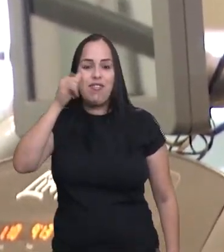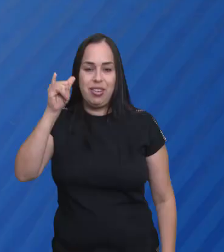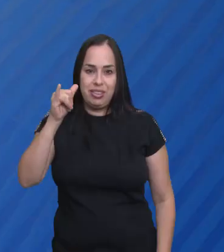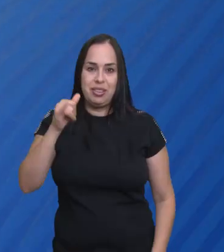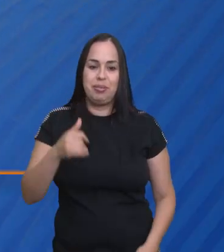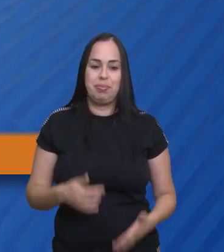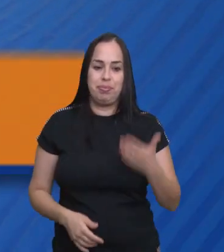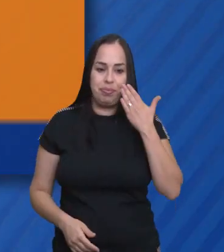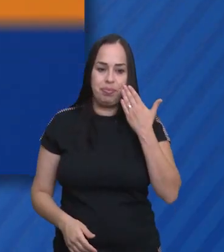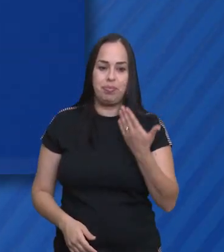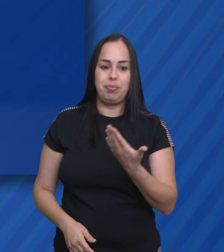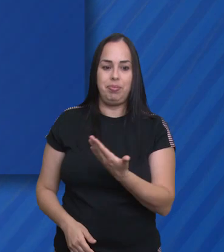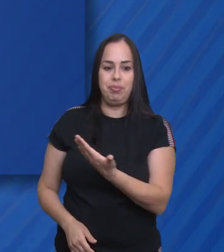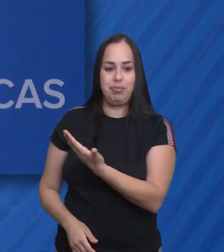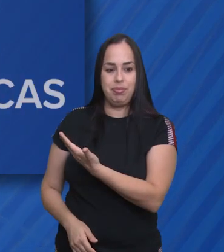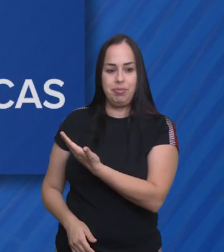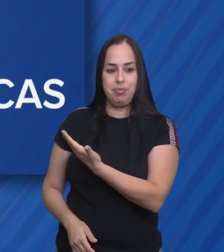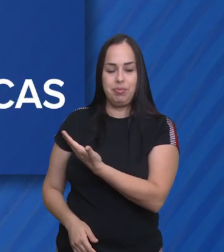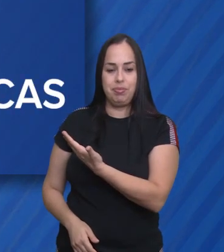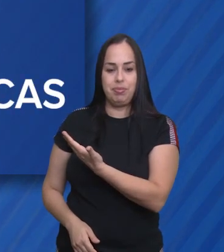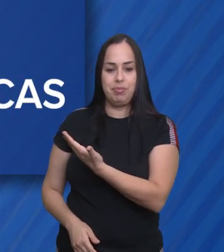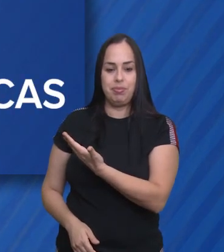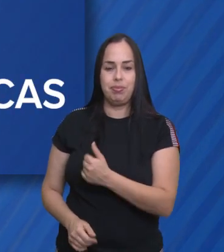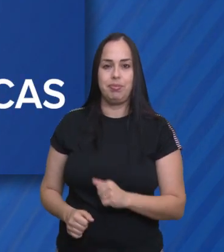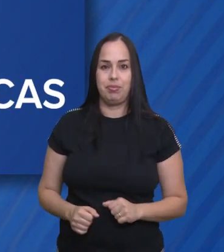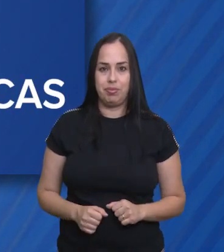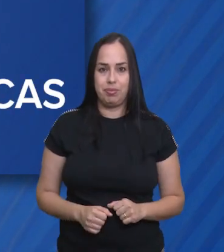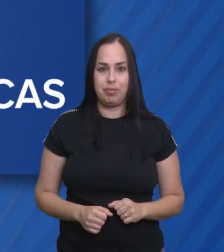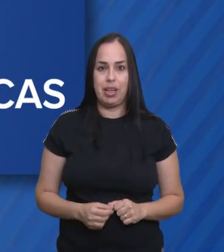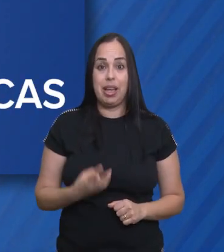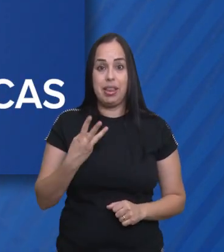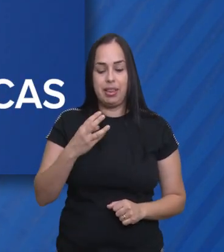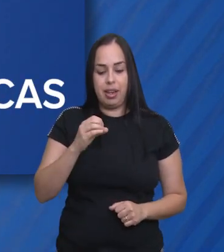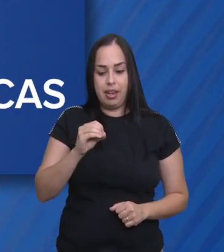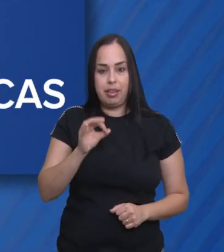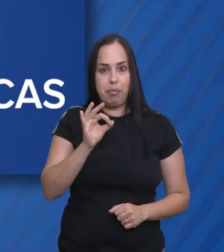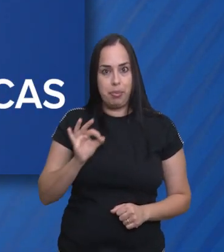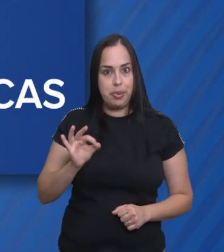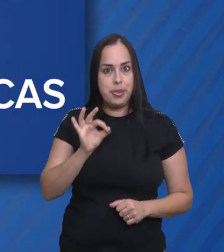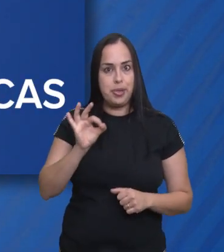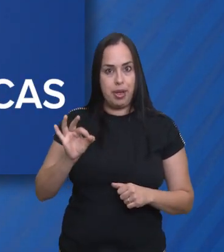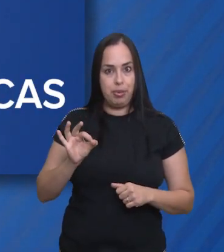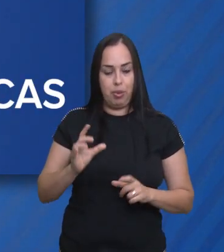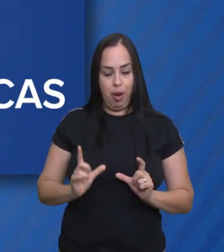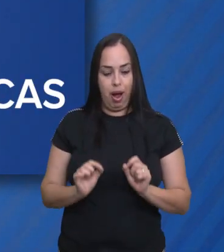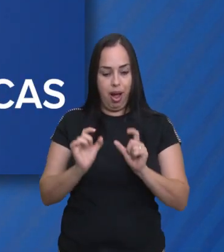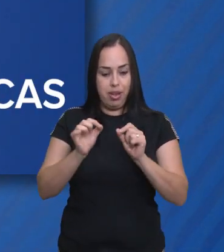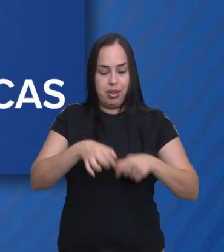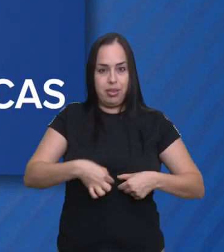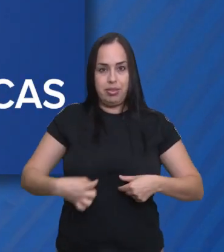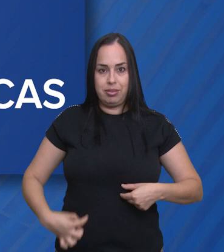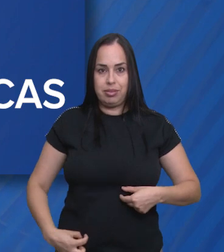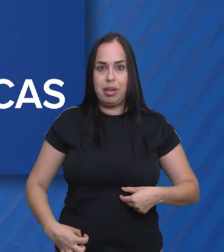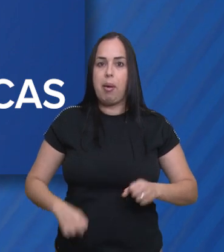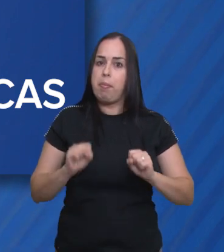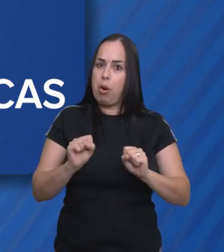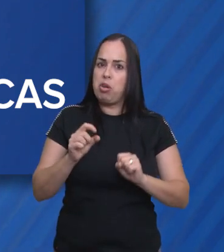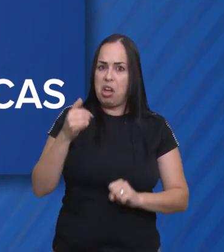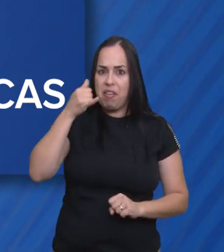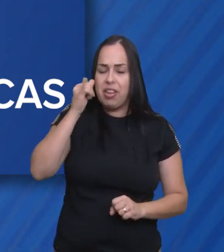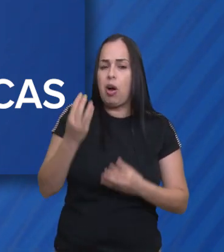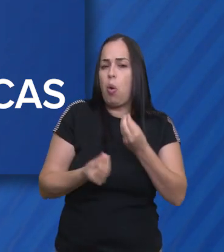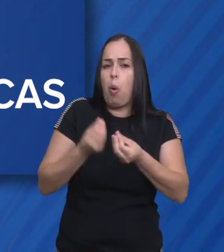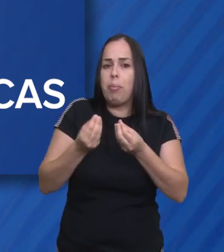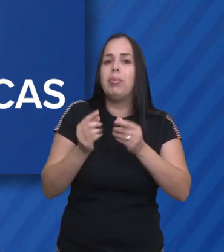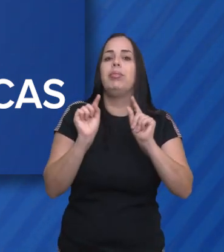prevenção. De acordo com o Ministério da Saúde, quase 30% dos casos de câncer coloretal poderiam ser evitados com uma